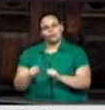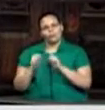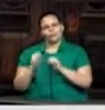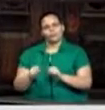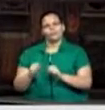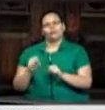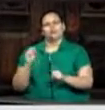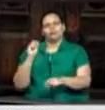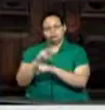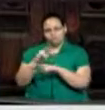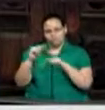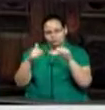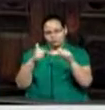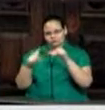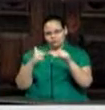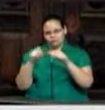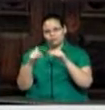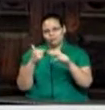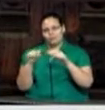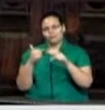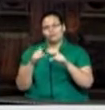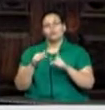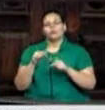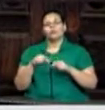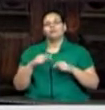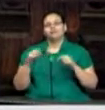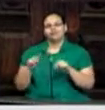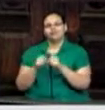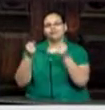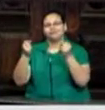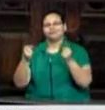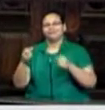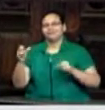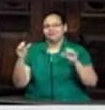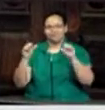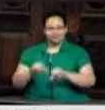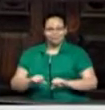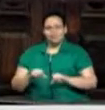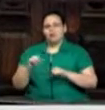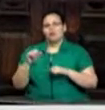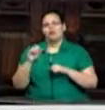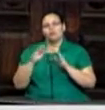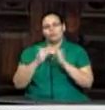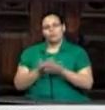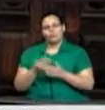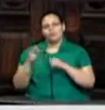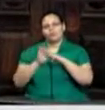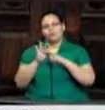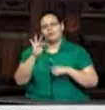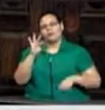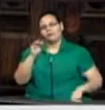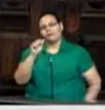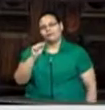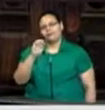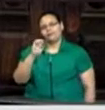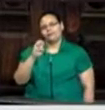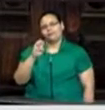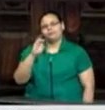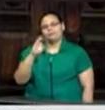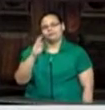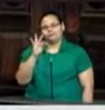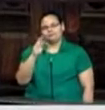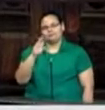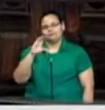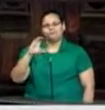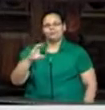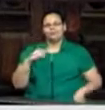entrar no mundo do trabalho. O colapso do sistema FATEC hoje é, ao mesmo tempo,